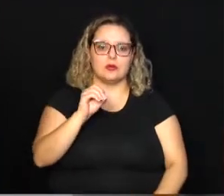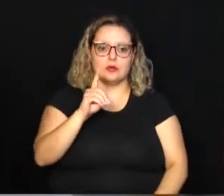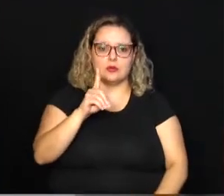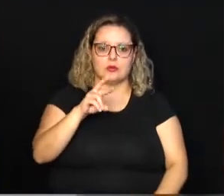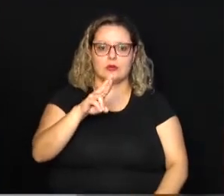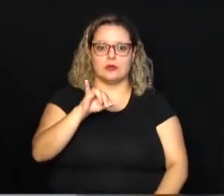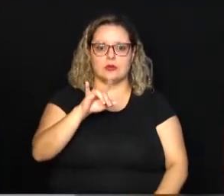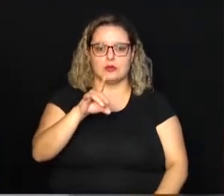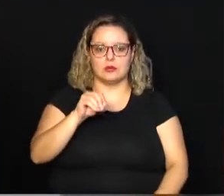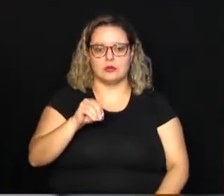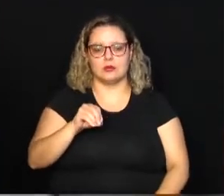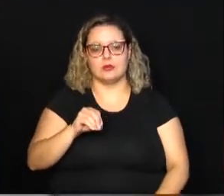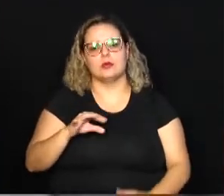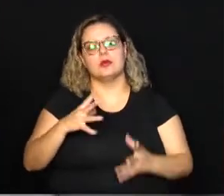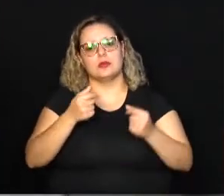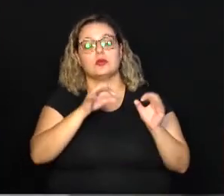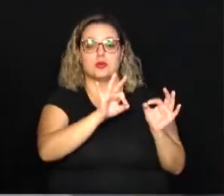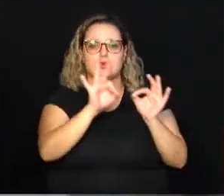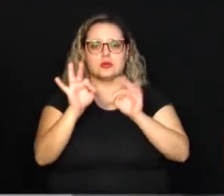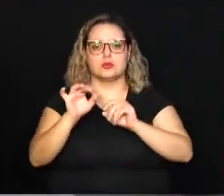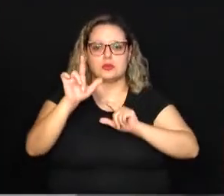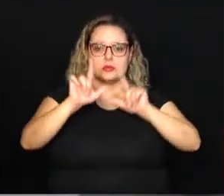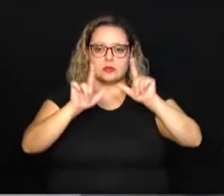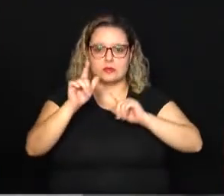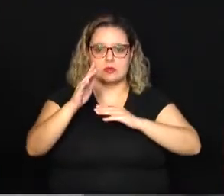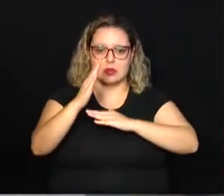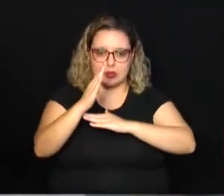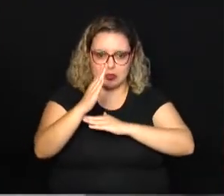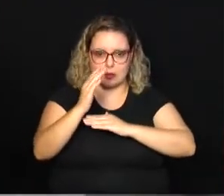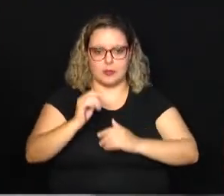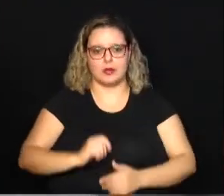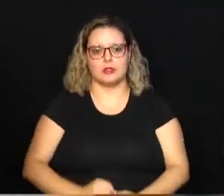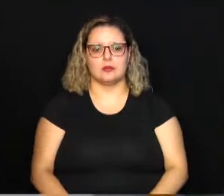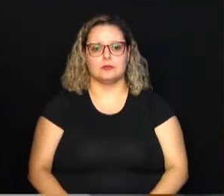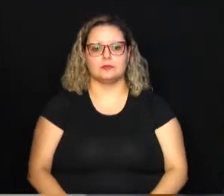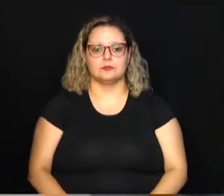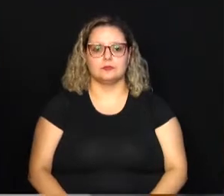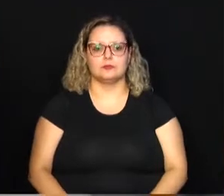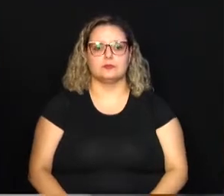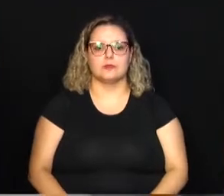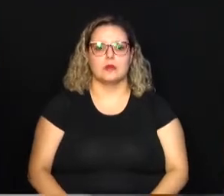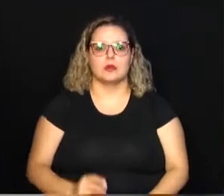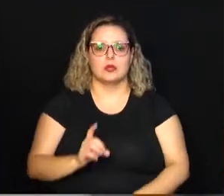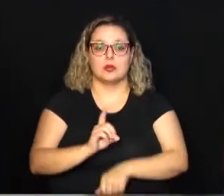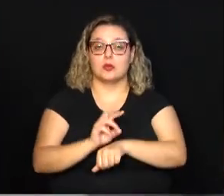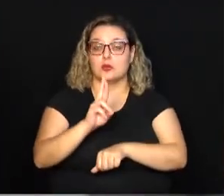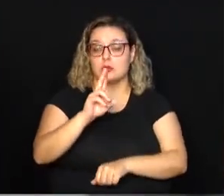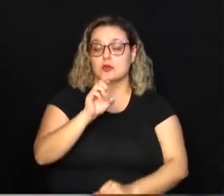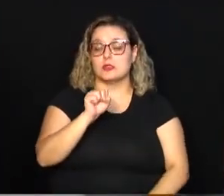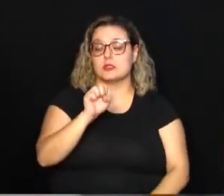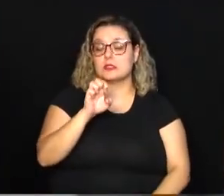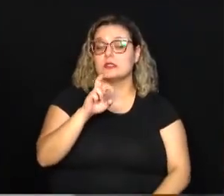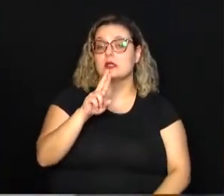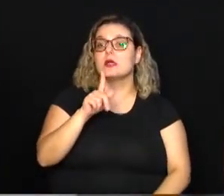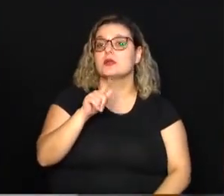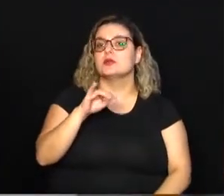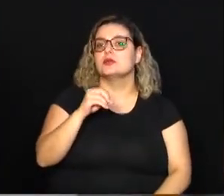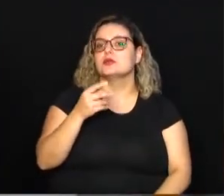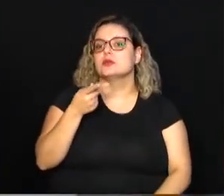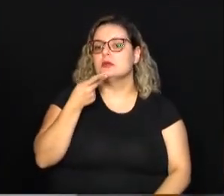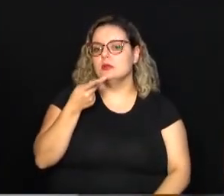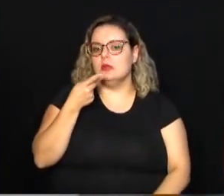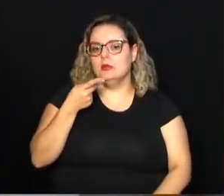aqui, público que nos assiste aqui pela TV Câmara. Doutor Sérgio, eu queria que o senhor comentasse um pouco mais